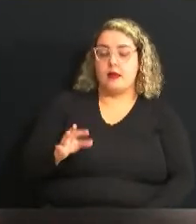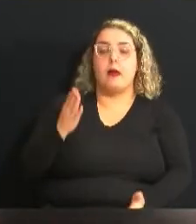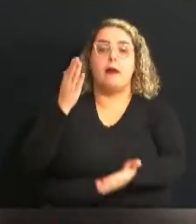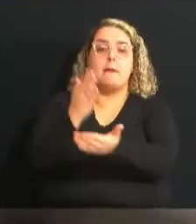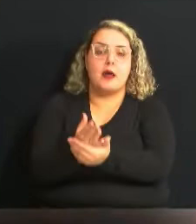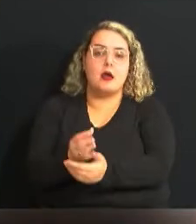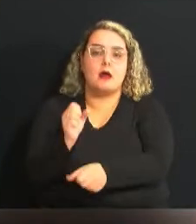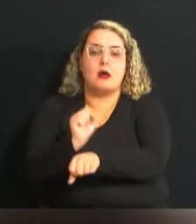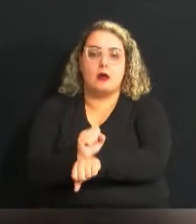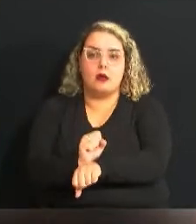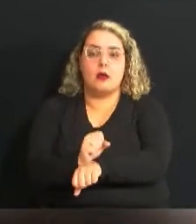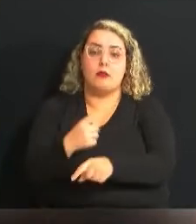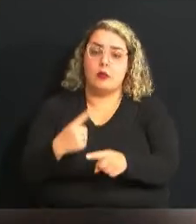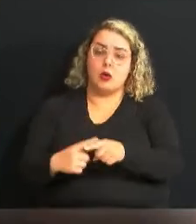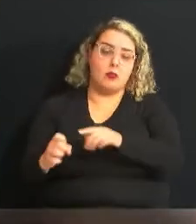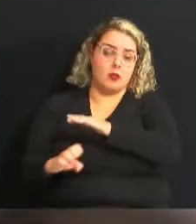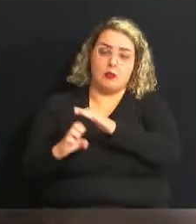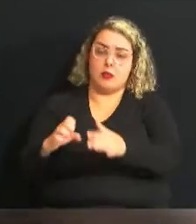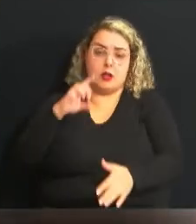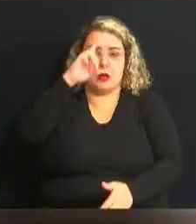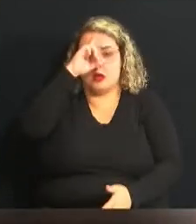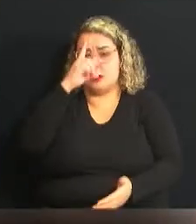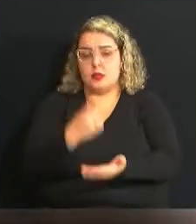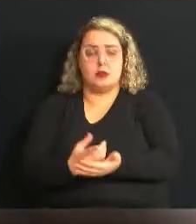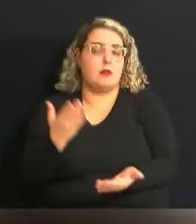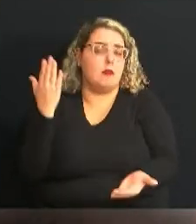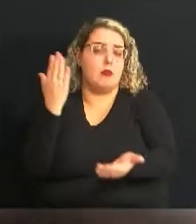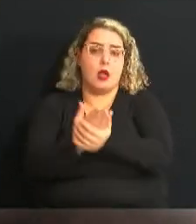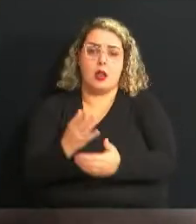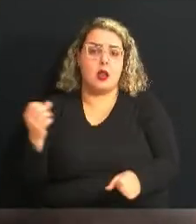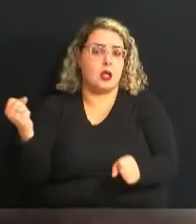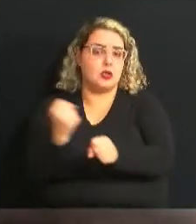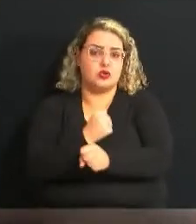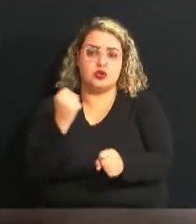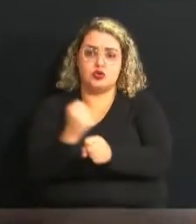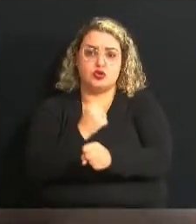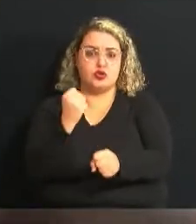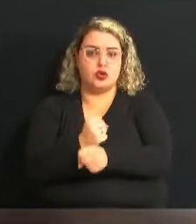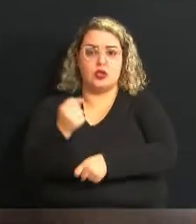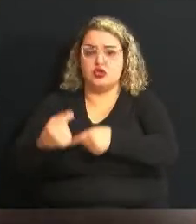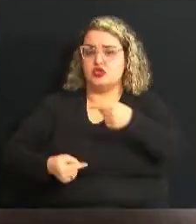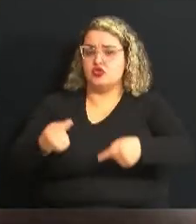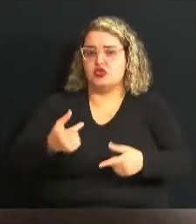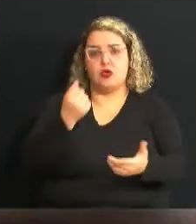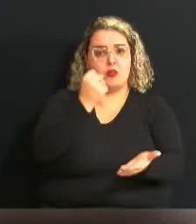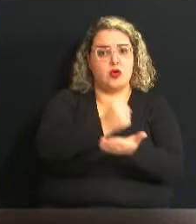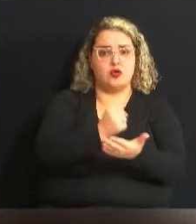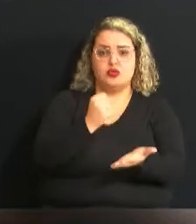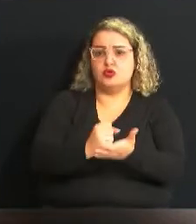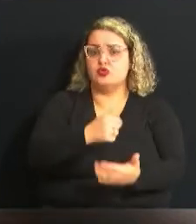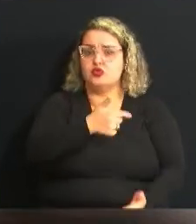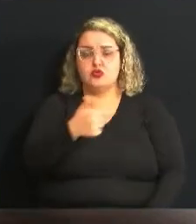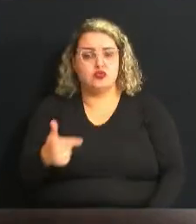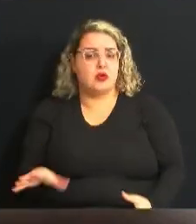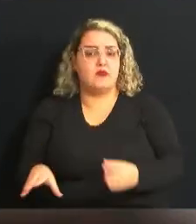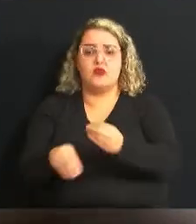empresa decidiu encerrar as obras por disputa no contrato, não teve os aditivos que ela queria,